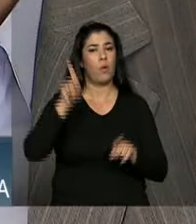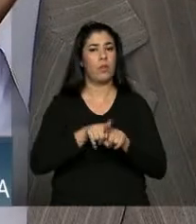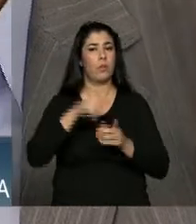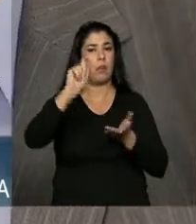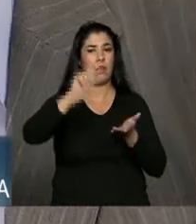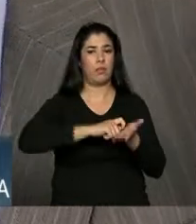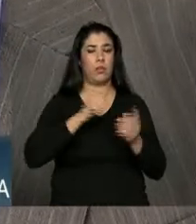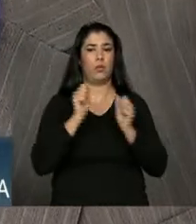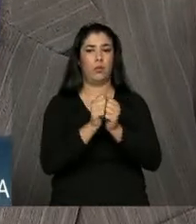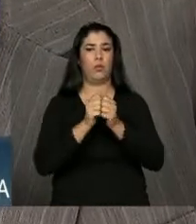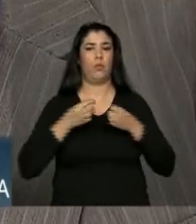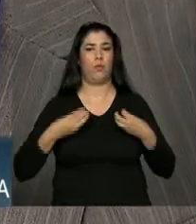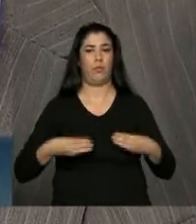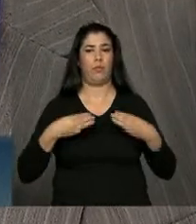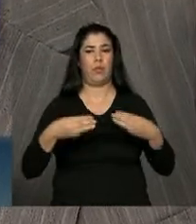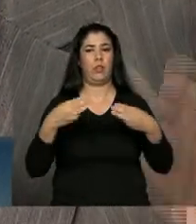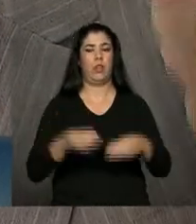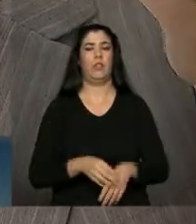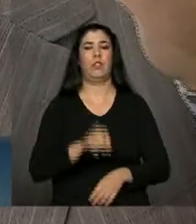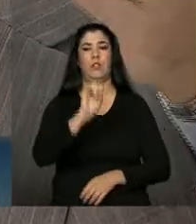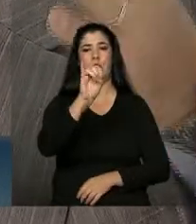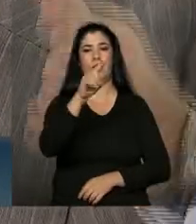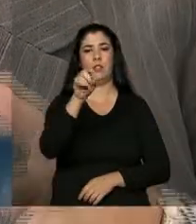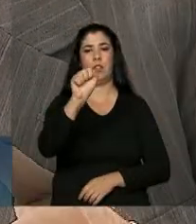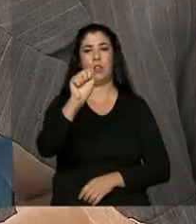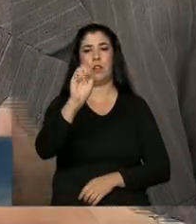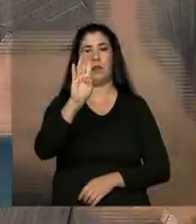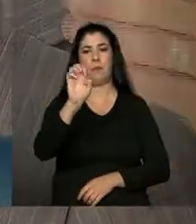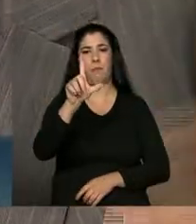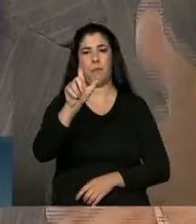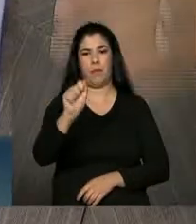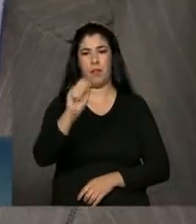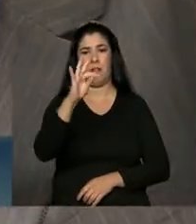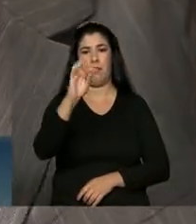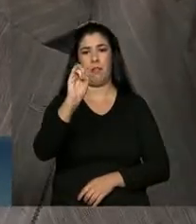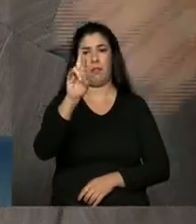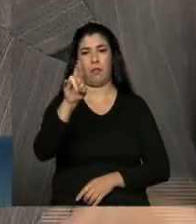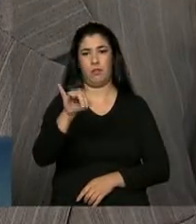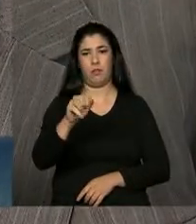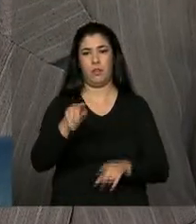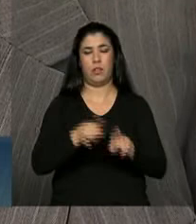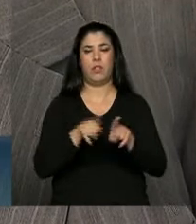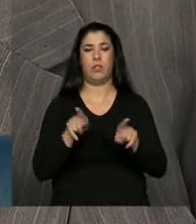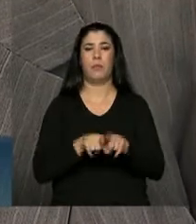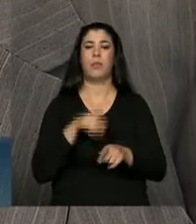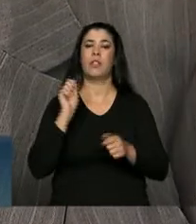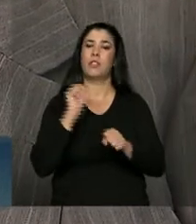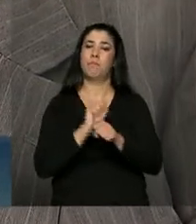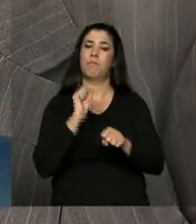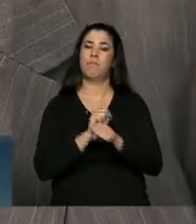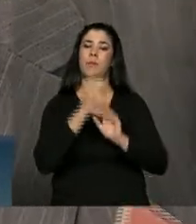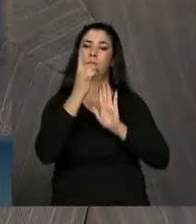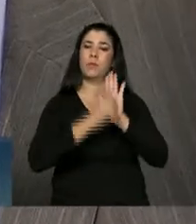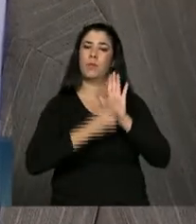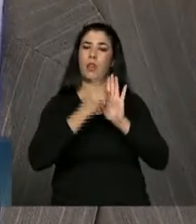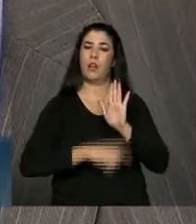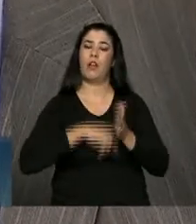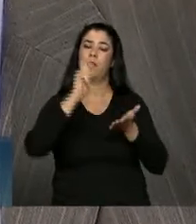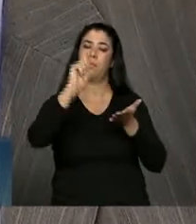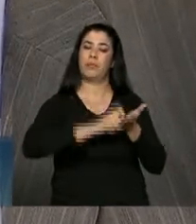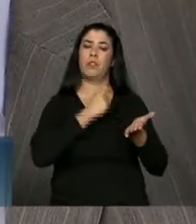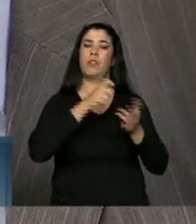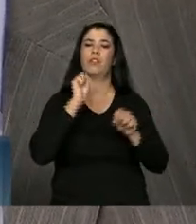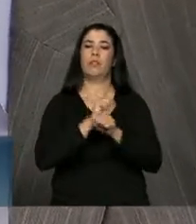juntamente com a ministra izabella Teixeira a regulamentação e agora o decreto a dependendo apenas da assinatura da